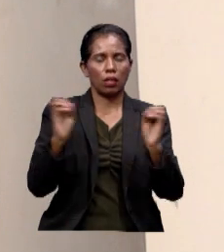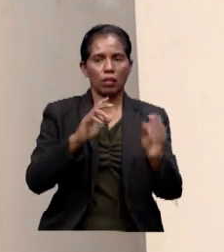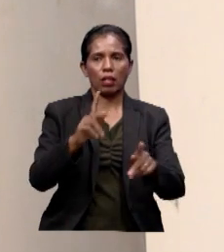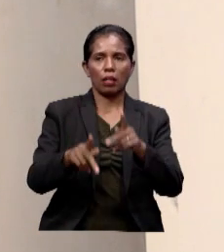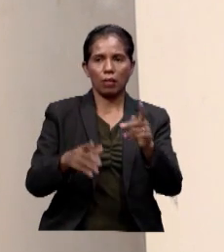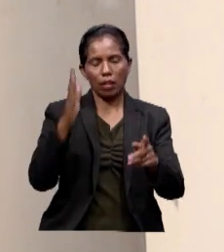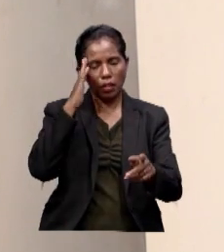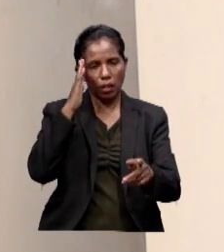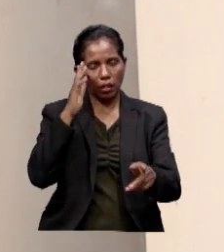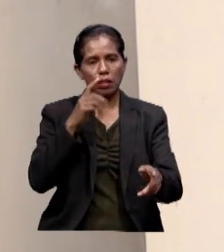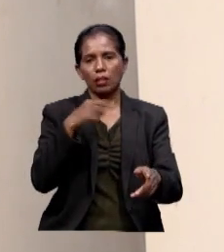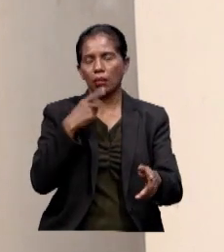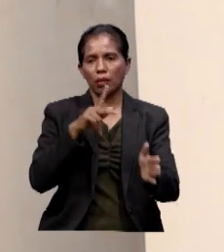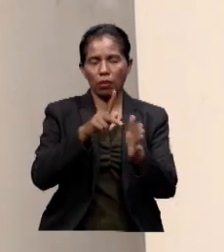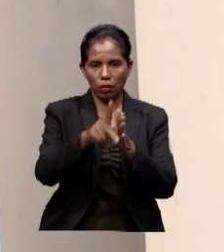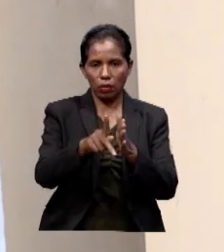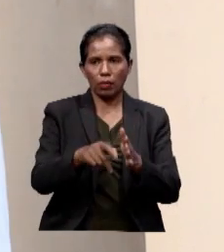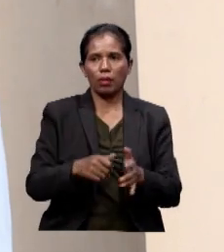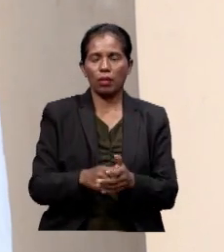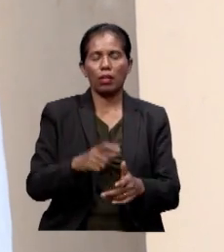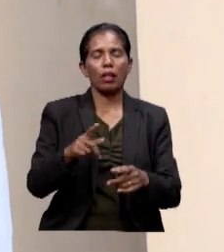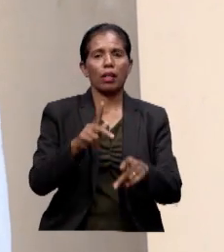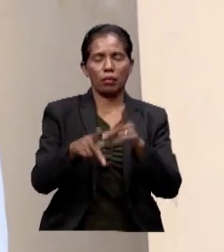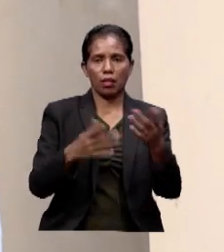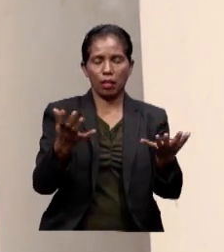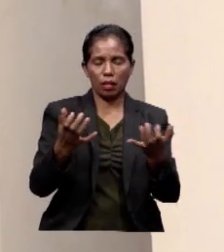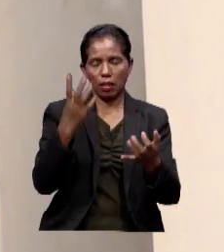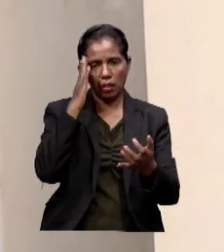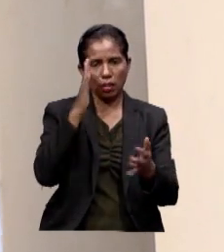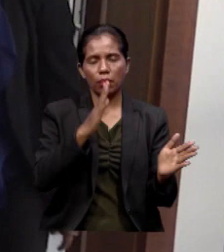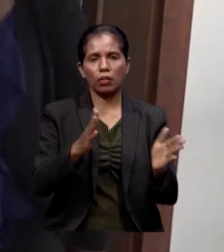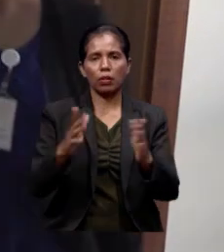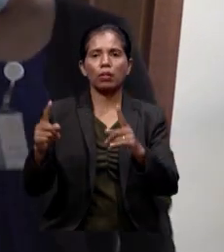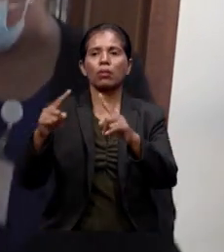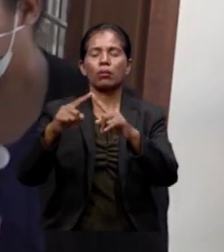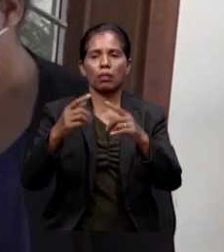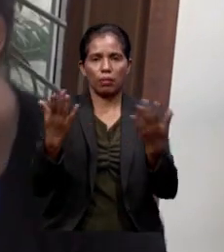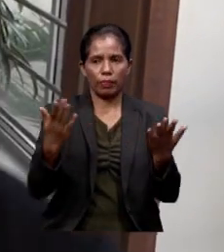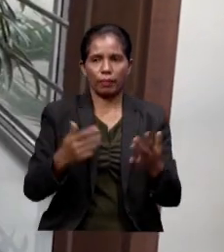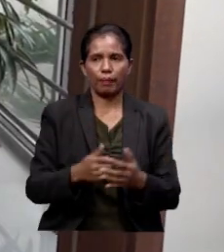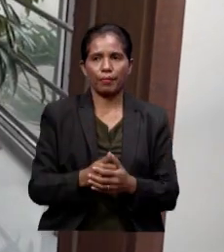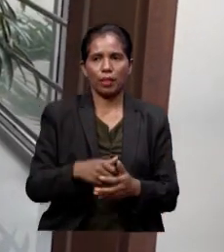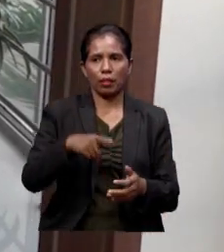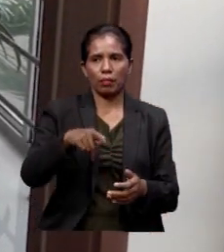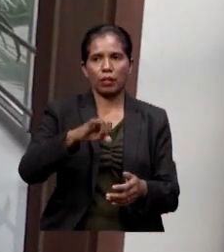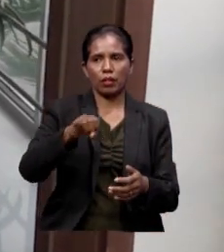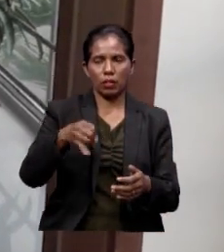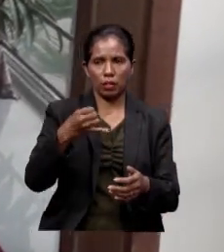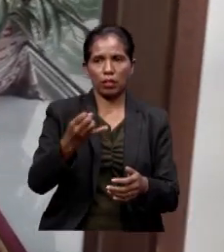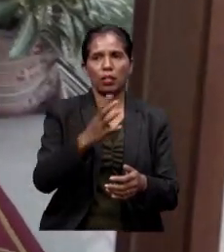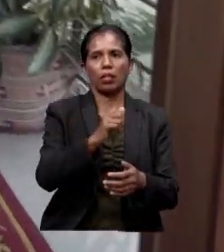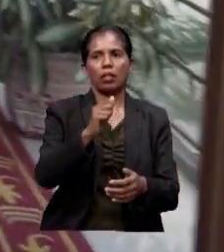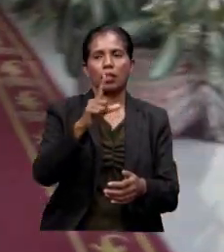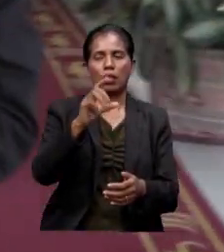ojo, sema ser lá. Povo a cara tem processo na lauga lá. Durante o Procurador-Geral República,